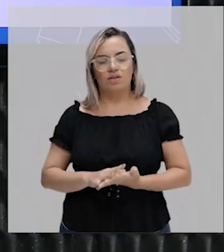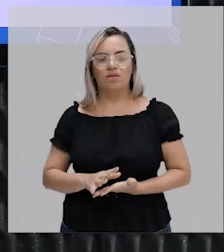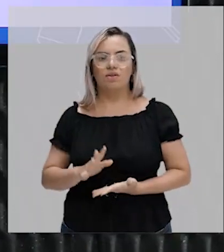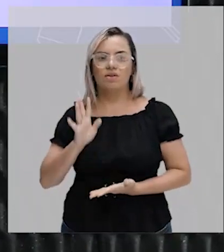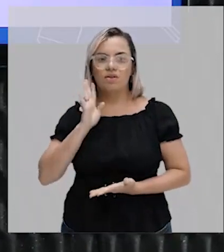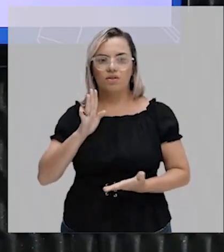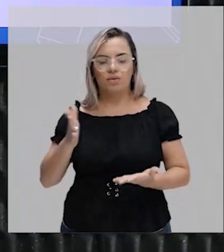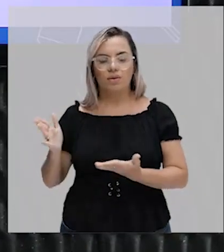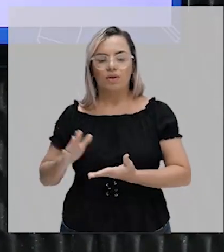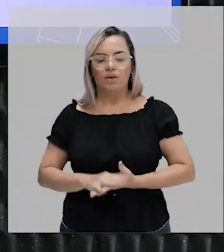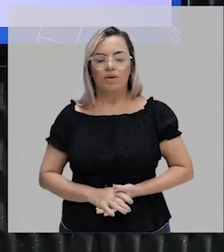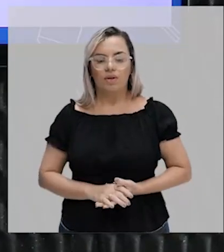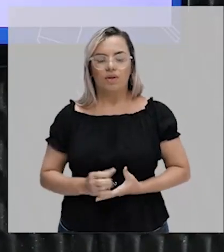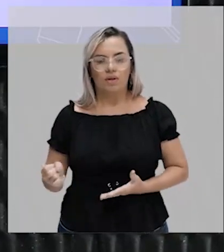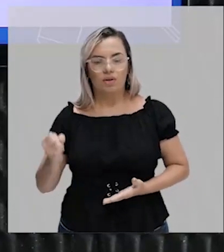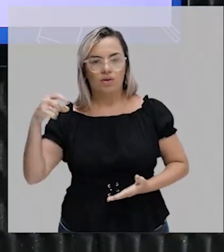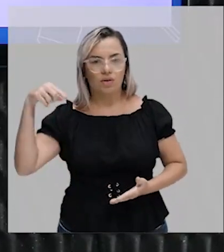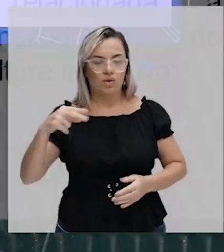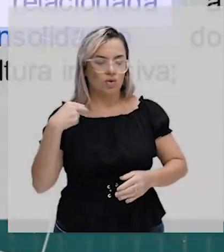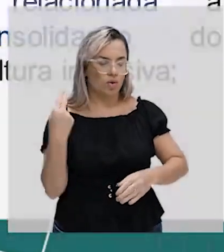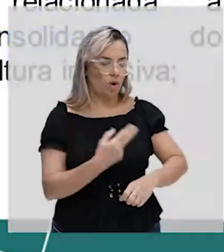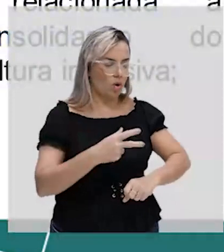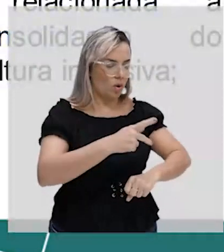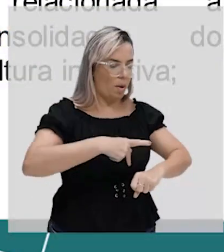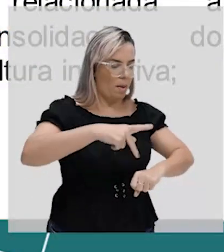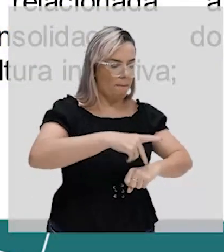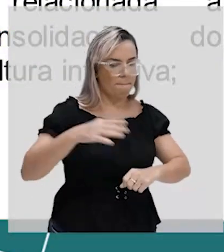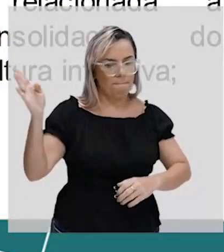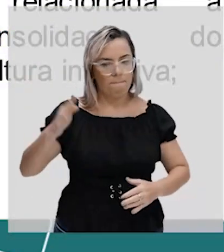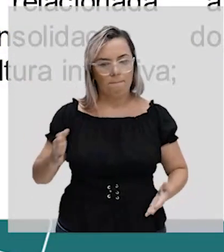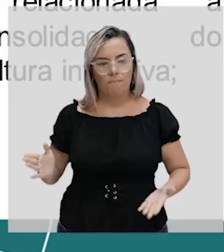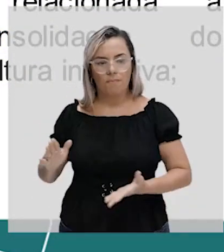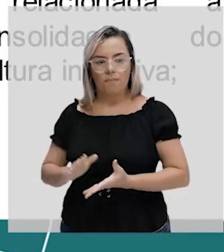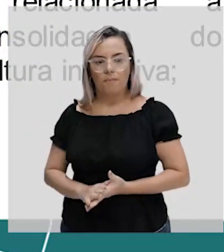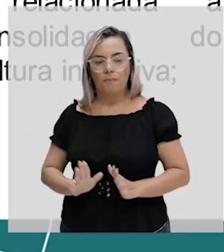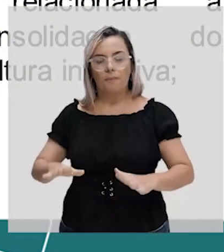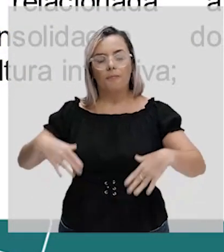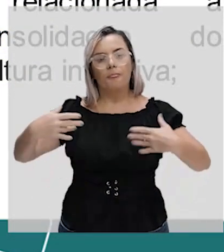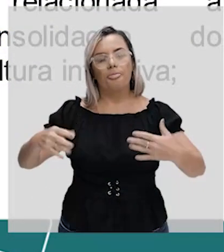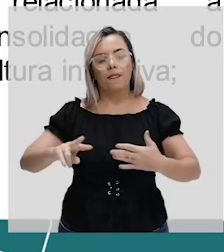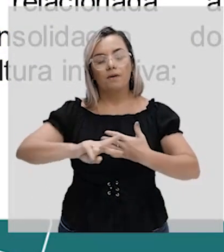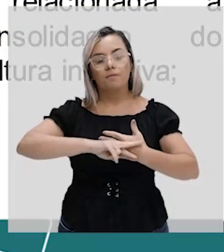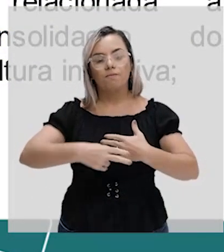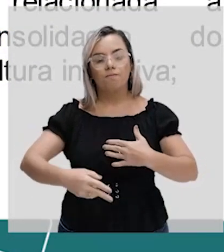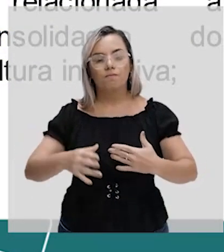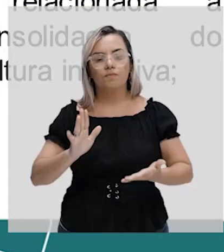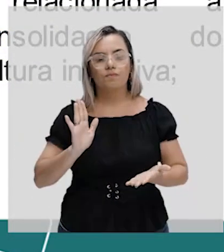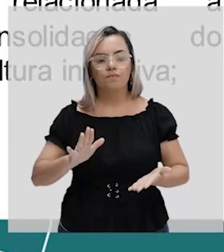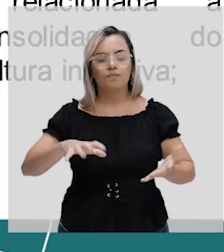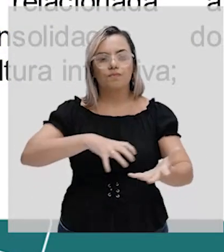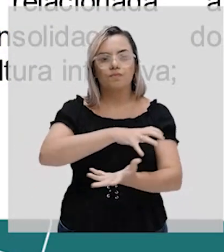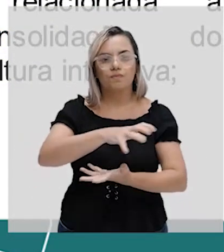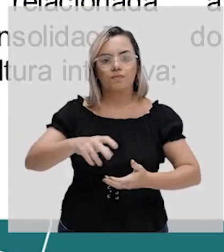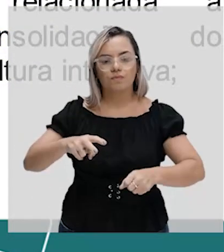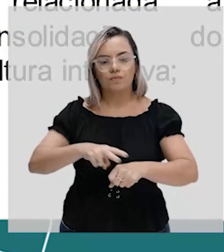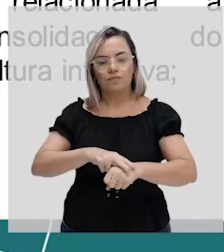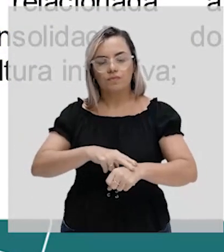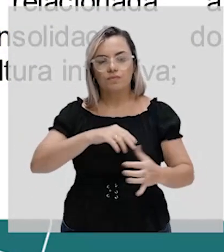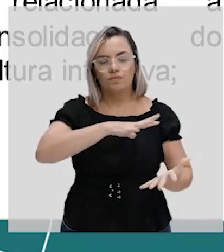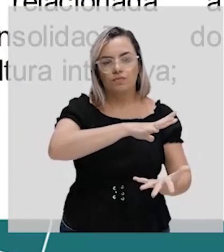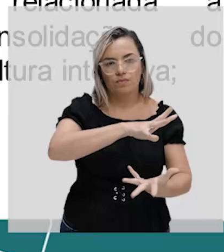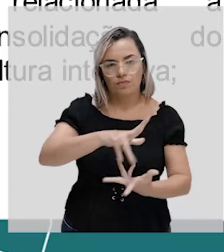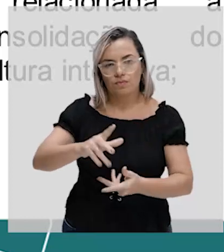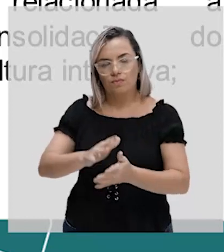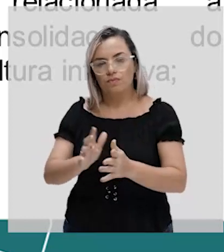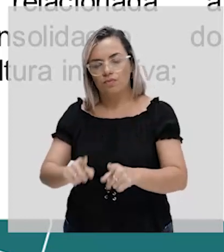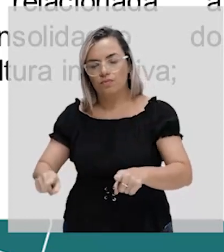tem muita importância no nosso país, no Brasil. Consequências, Marcos, da Revolução Verde, tá? Tanto para o mundo